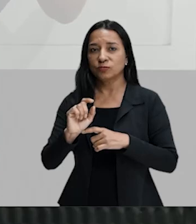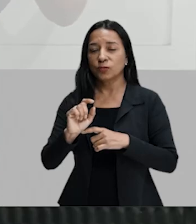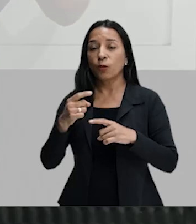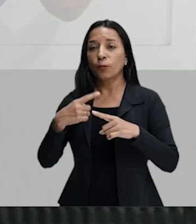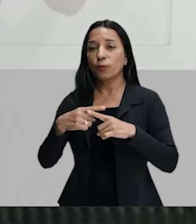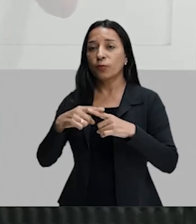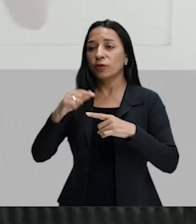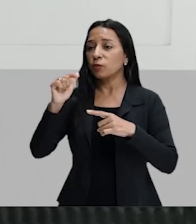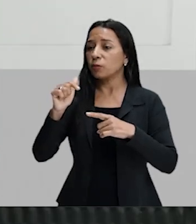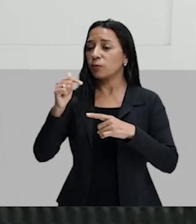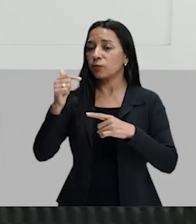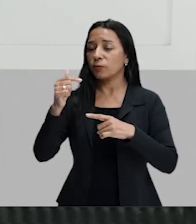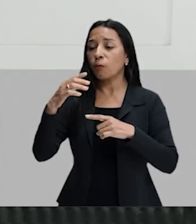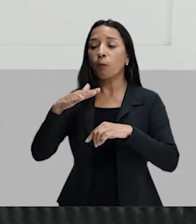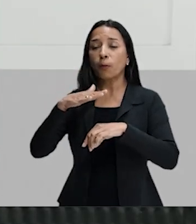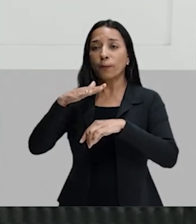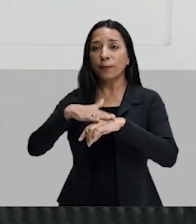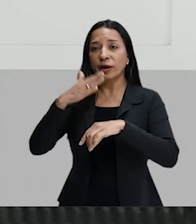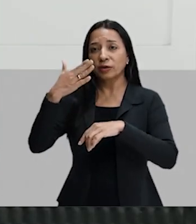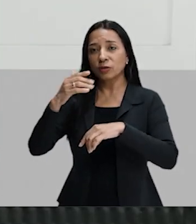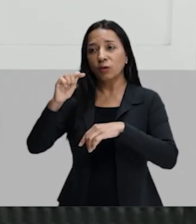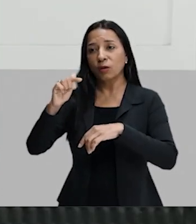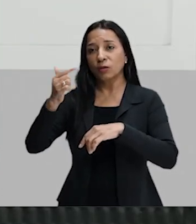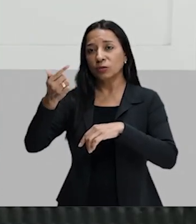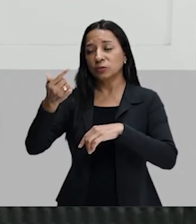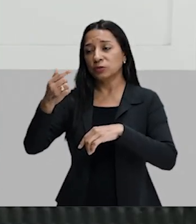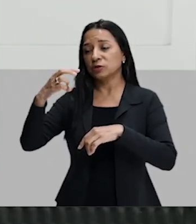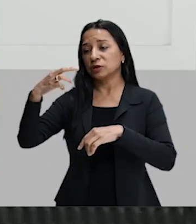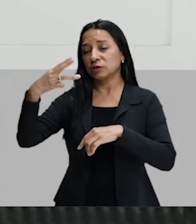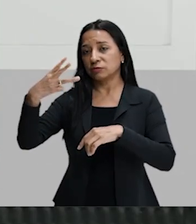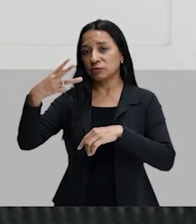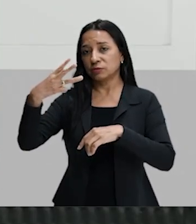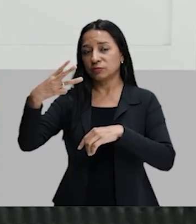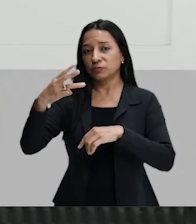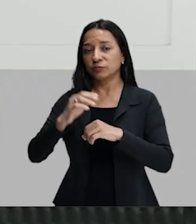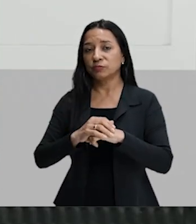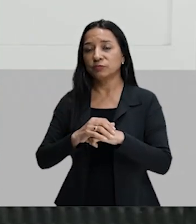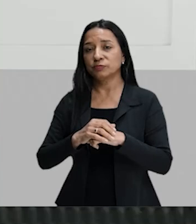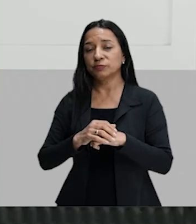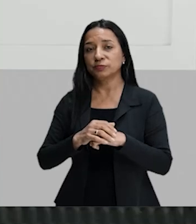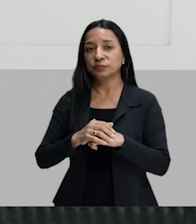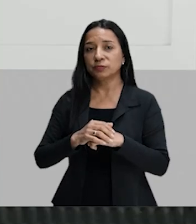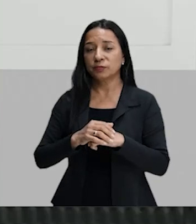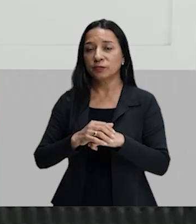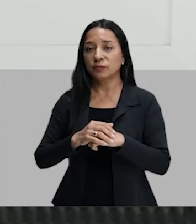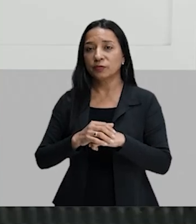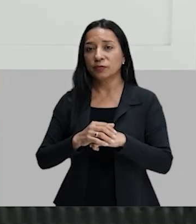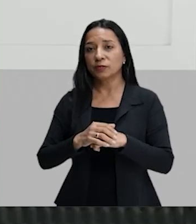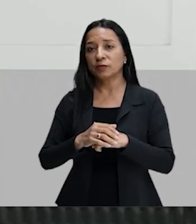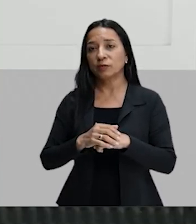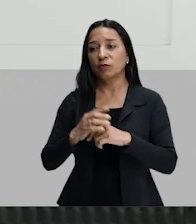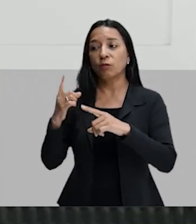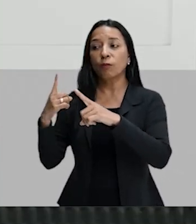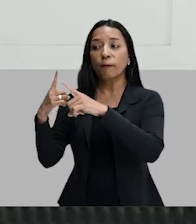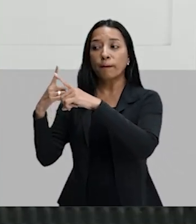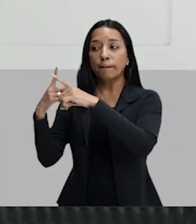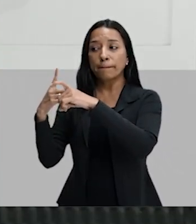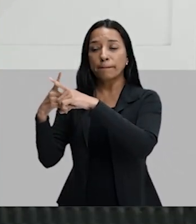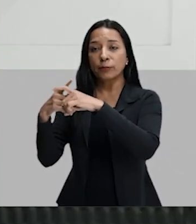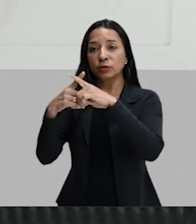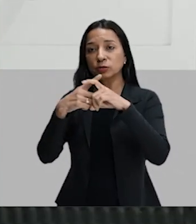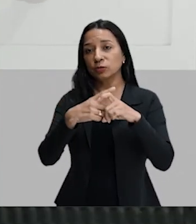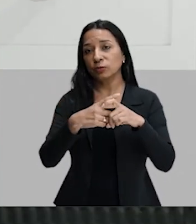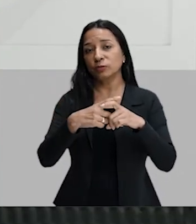3. Tá? O maior expoente aqui é 3. Para que esse polinômio seja do terceiro grau, esse